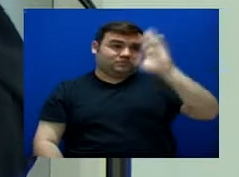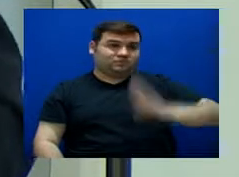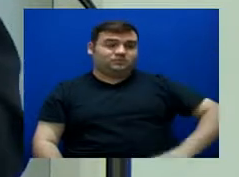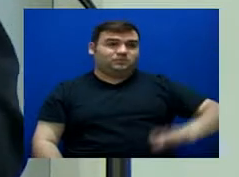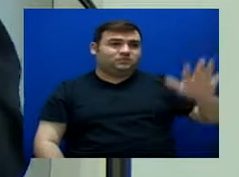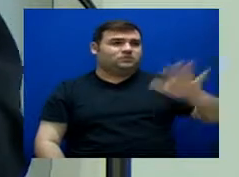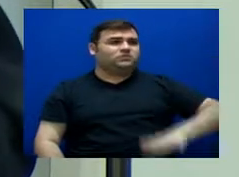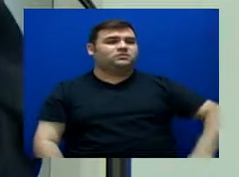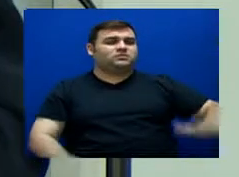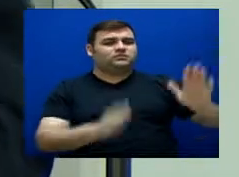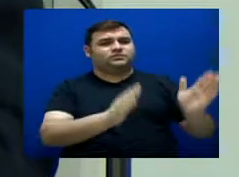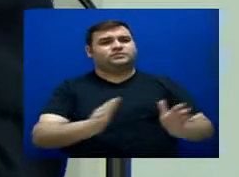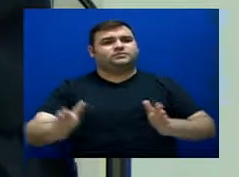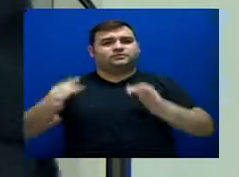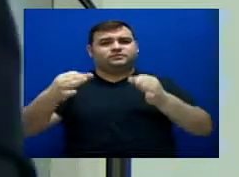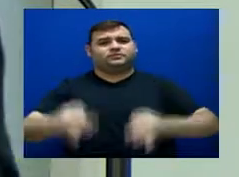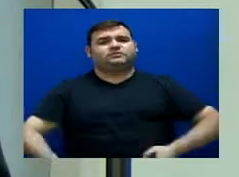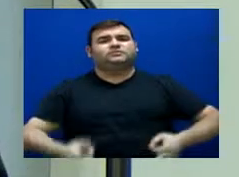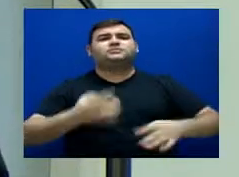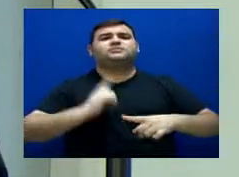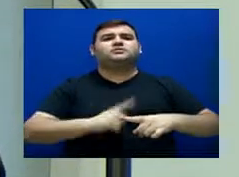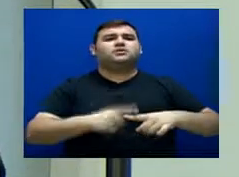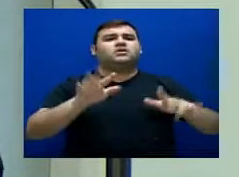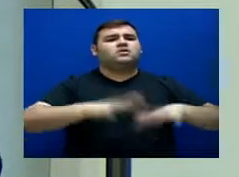para pôr nosso Brasil em ordem,